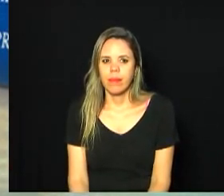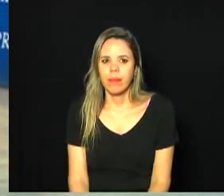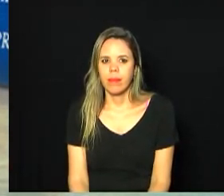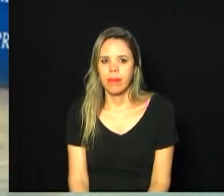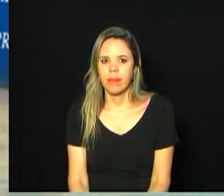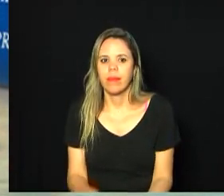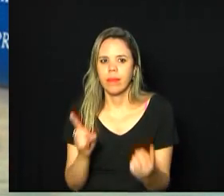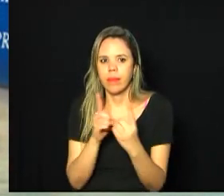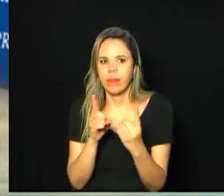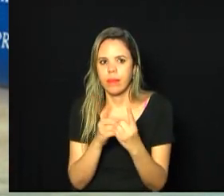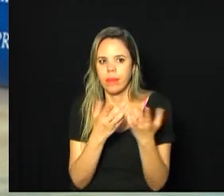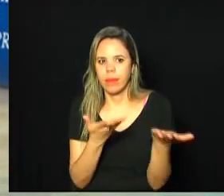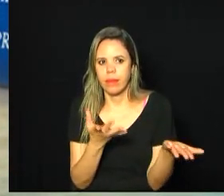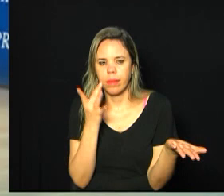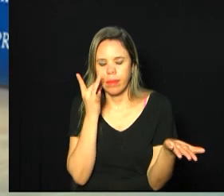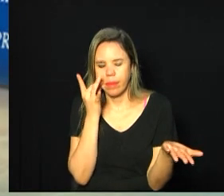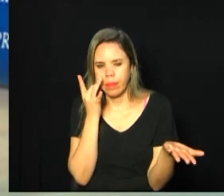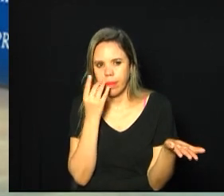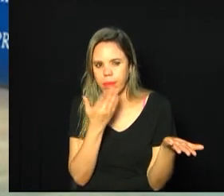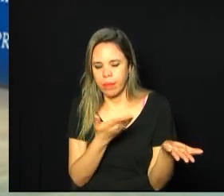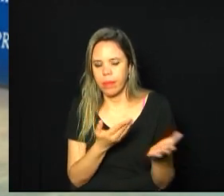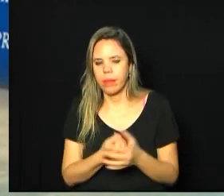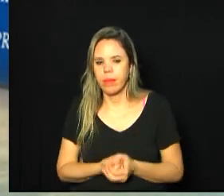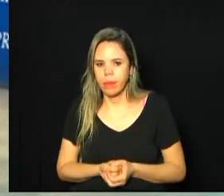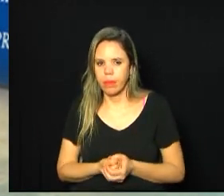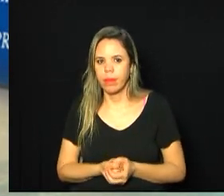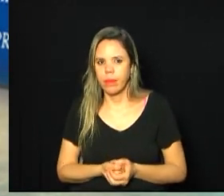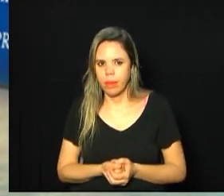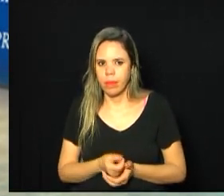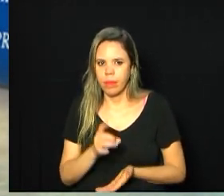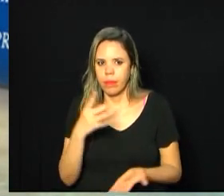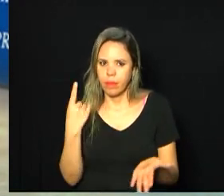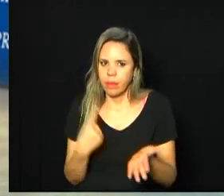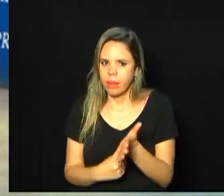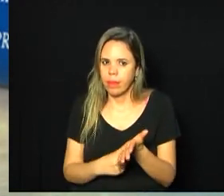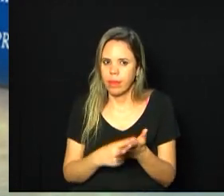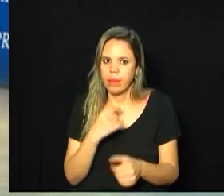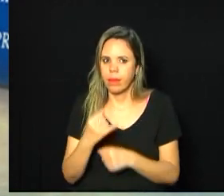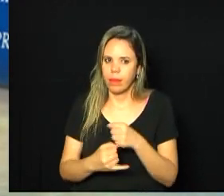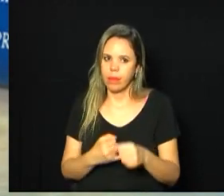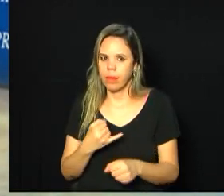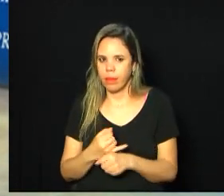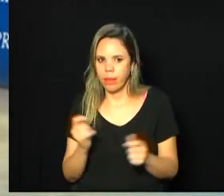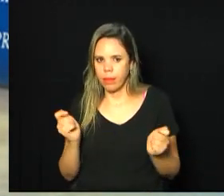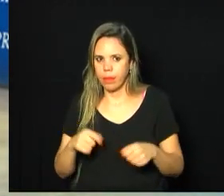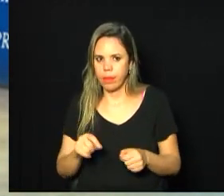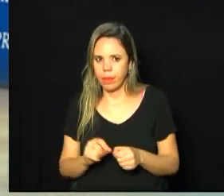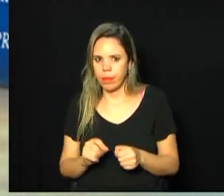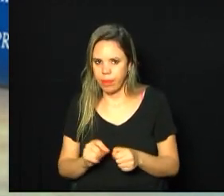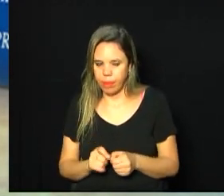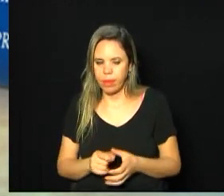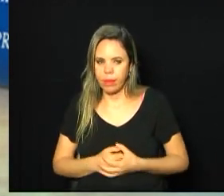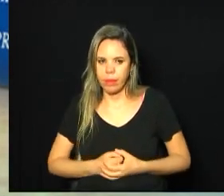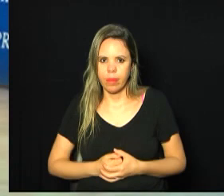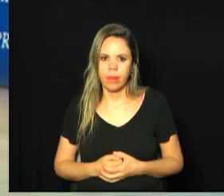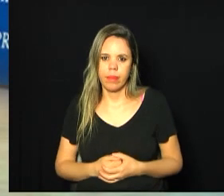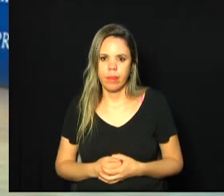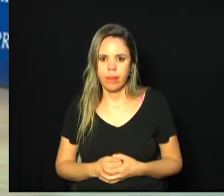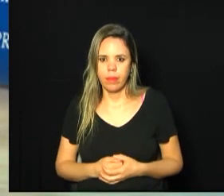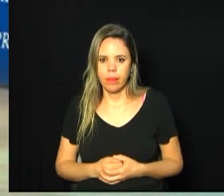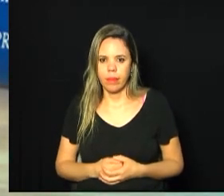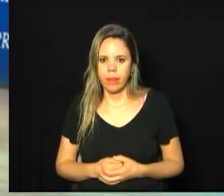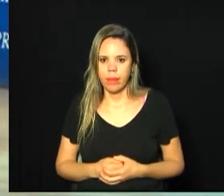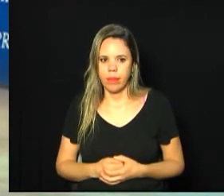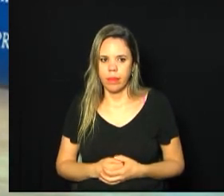cepate.campinas.sp.gov.br. O atendimento presencial do Cepate é realizado apenas com agendamento, que deve ser feito também pela internet